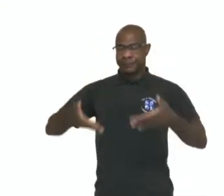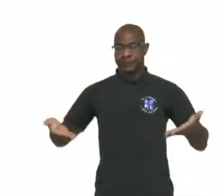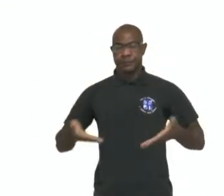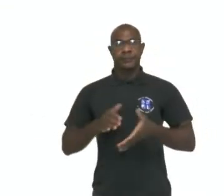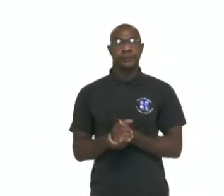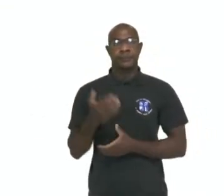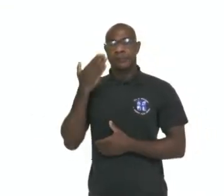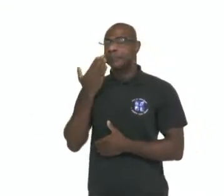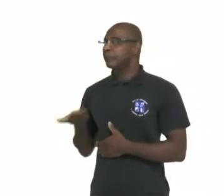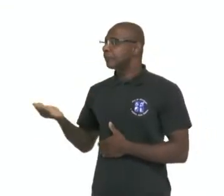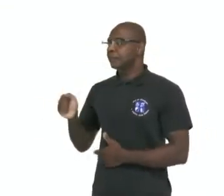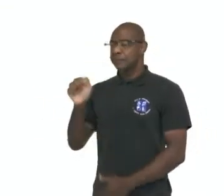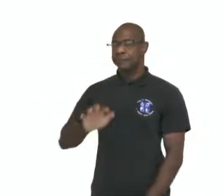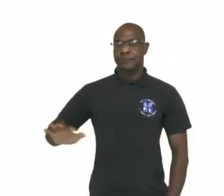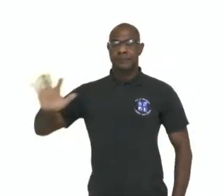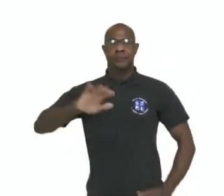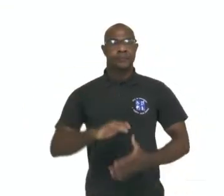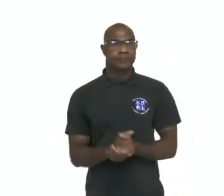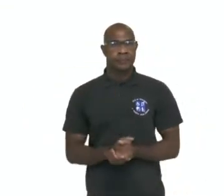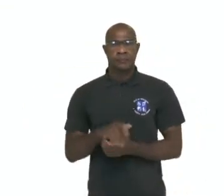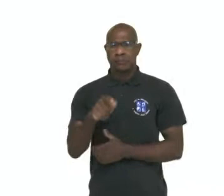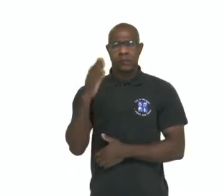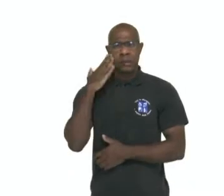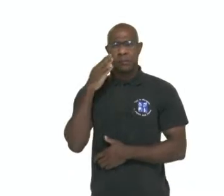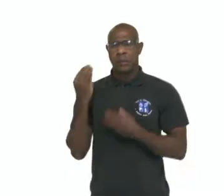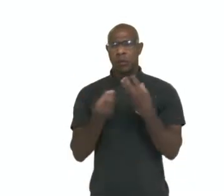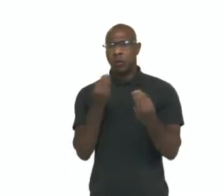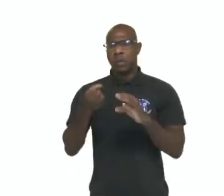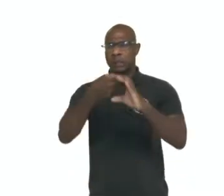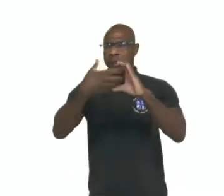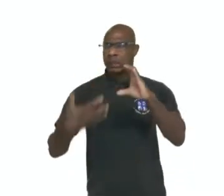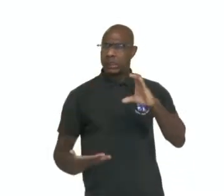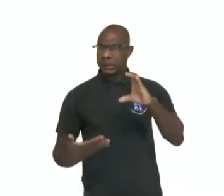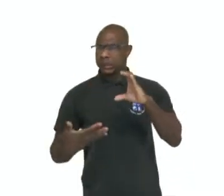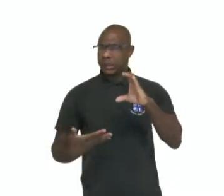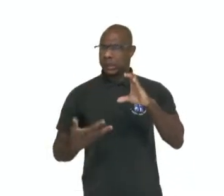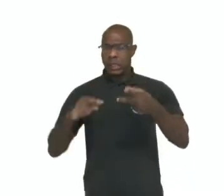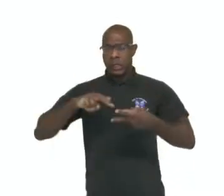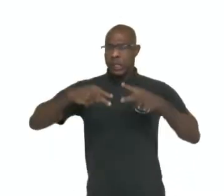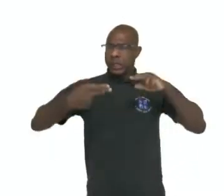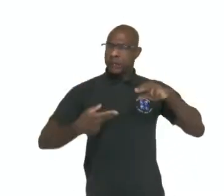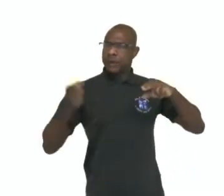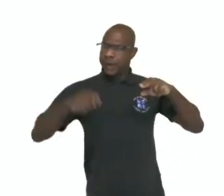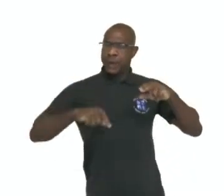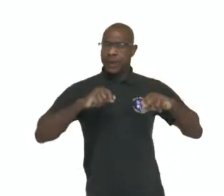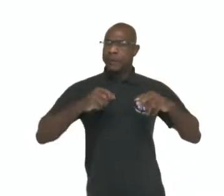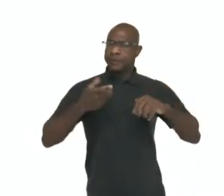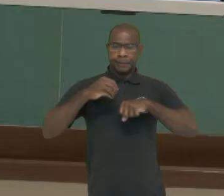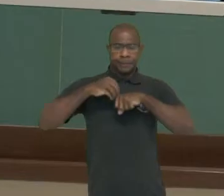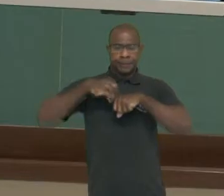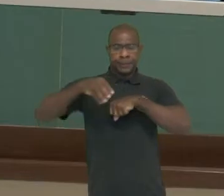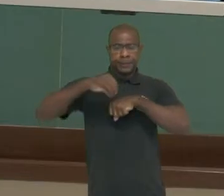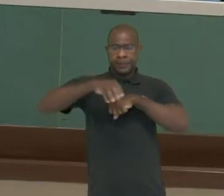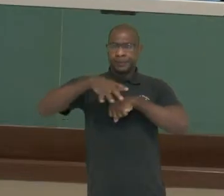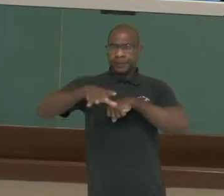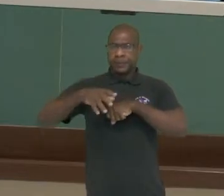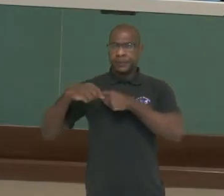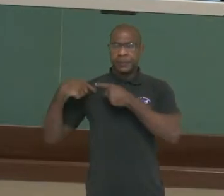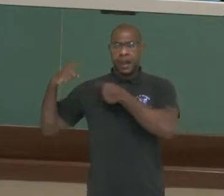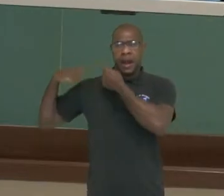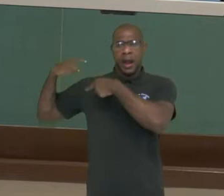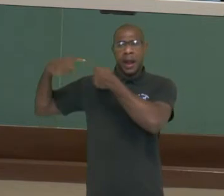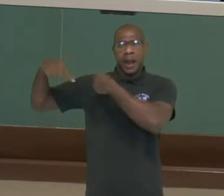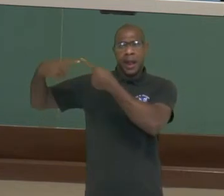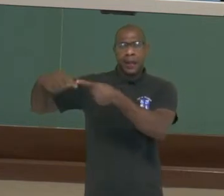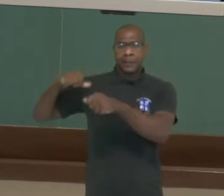observar essa imagem. Você sabe como as características genéticas são transmitidas de uma geração para